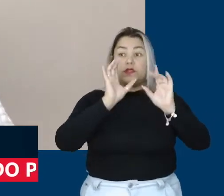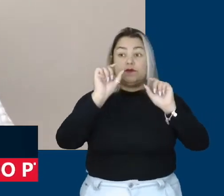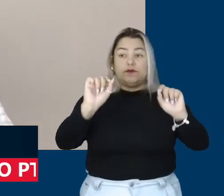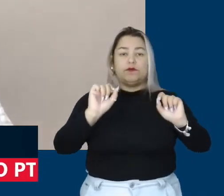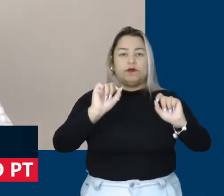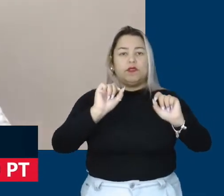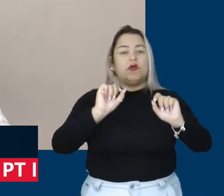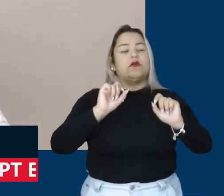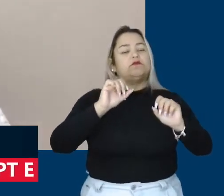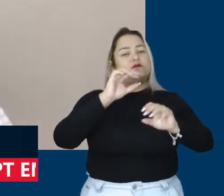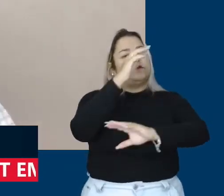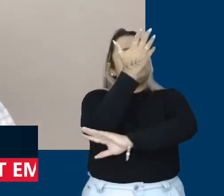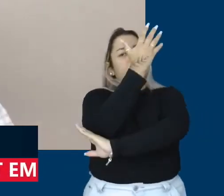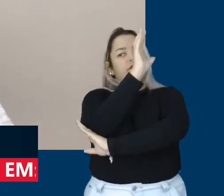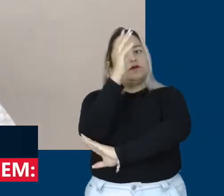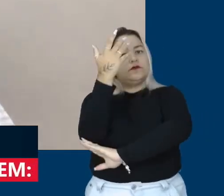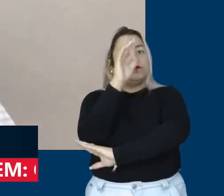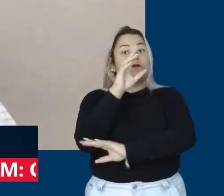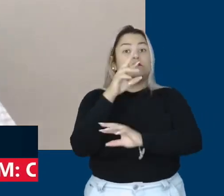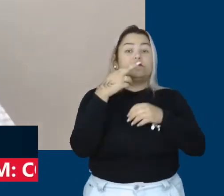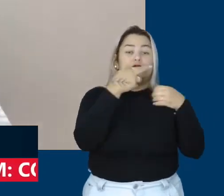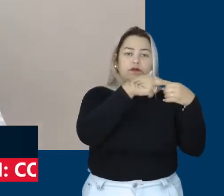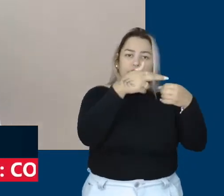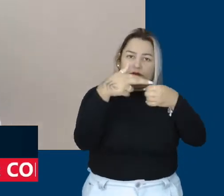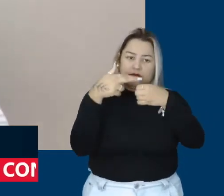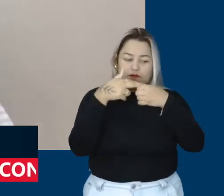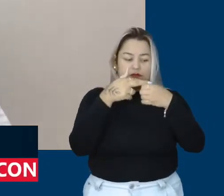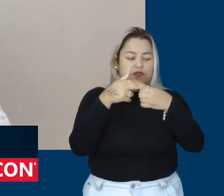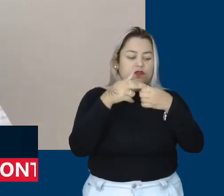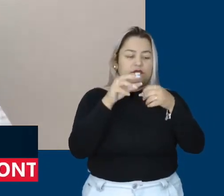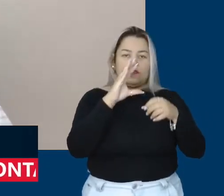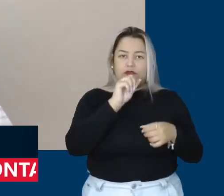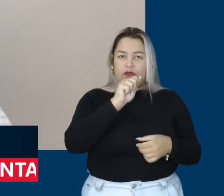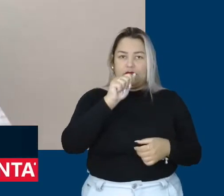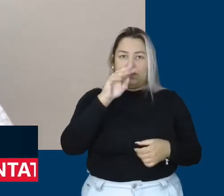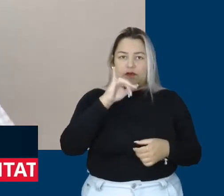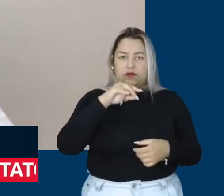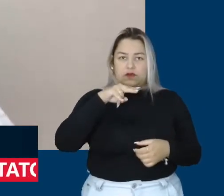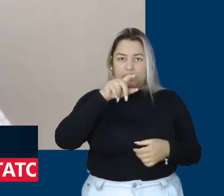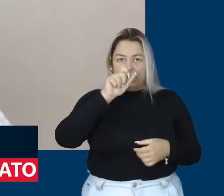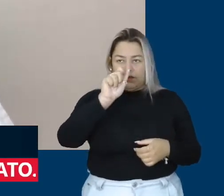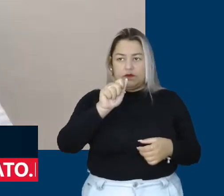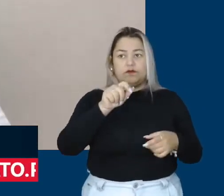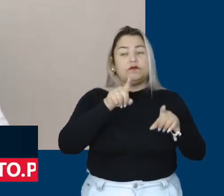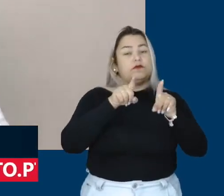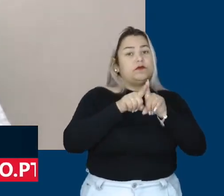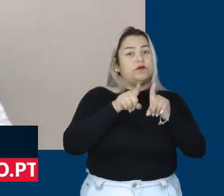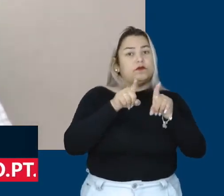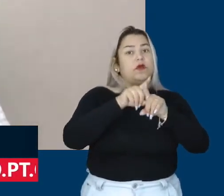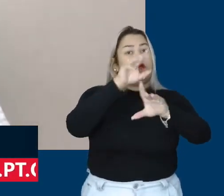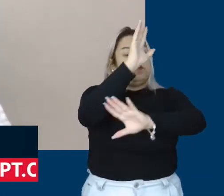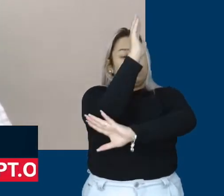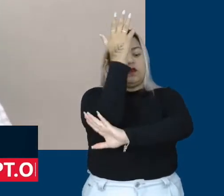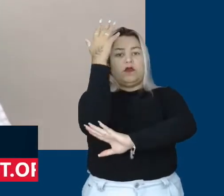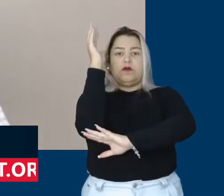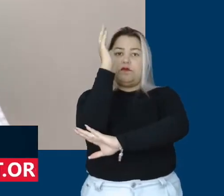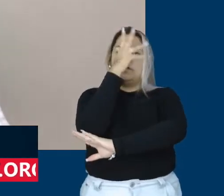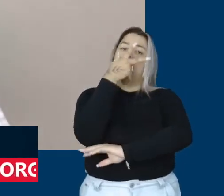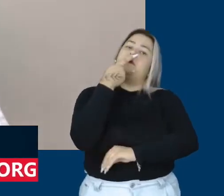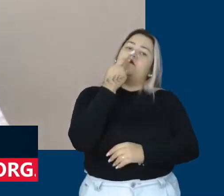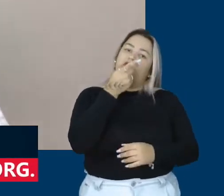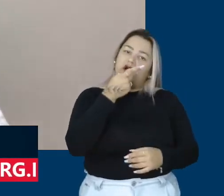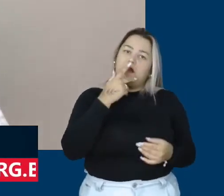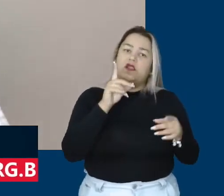degradação ambiental nessas regiões, né? Cerrado, Caatinga, Pantanal, por exemplo, a questão da Mata Atlântica, para citar